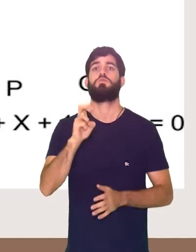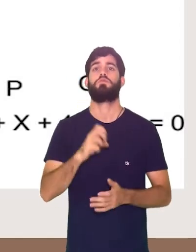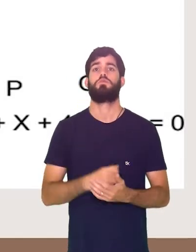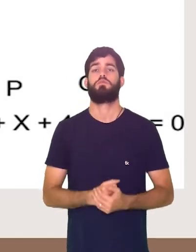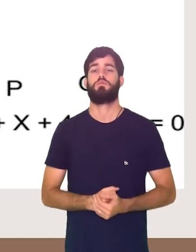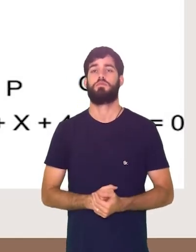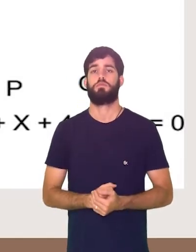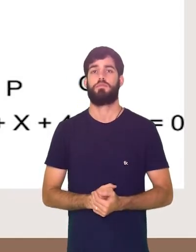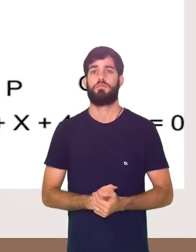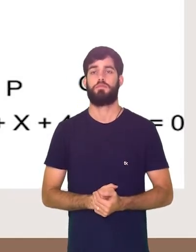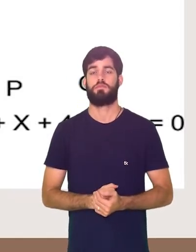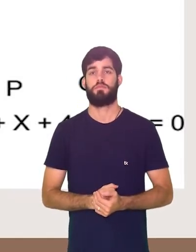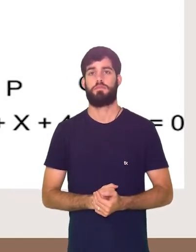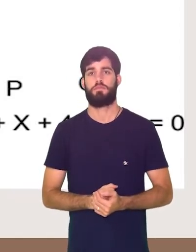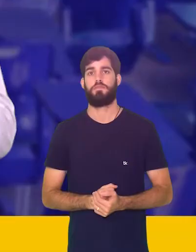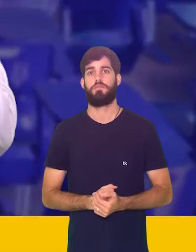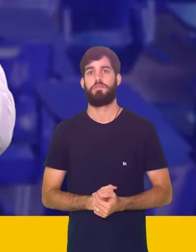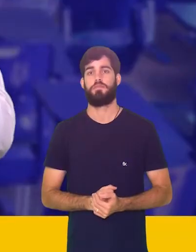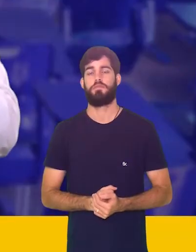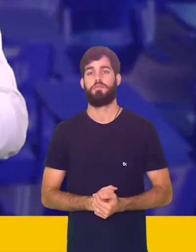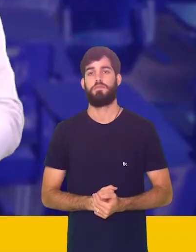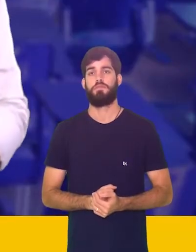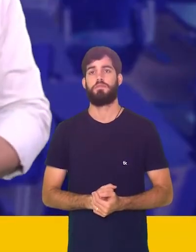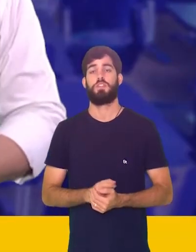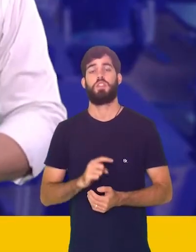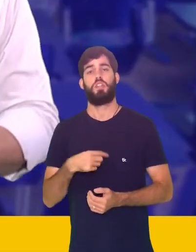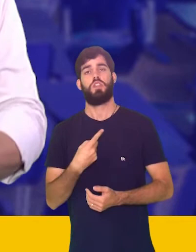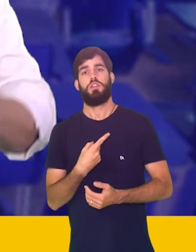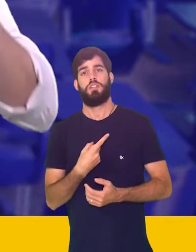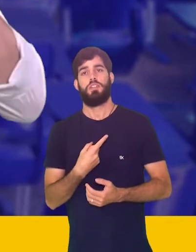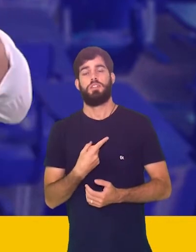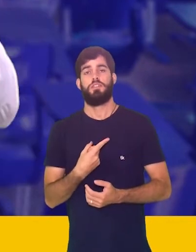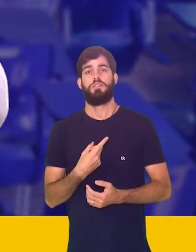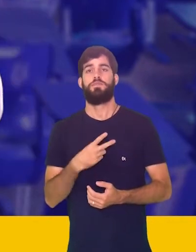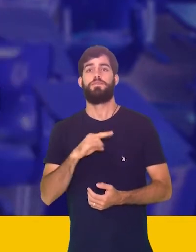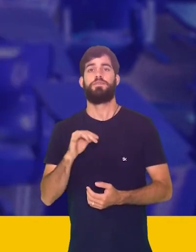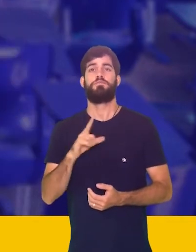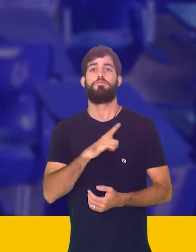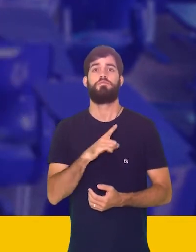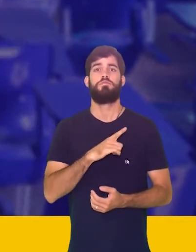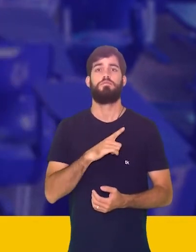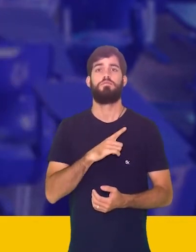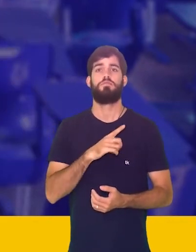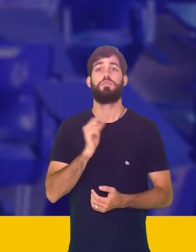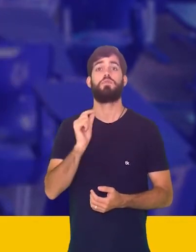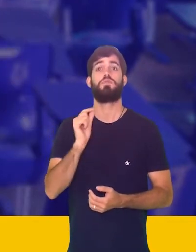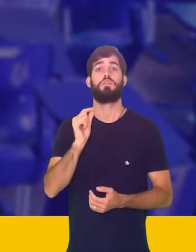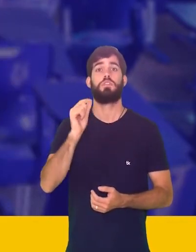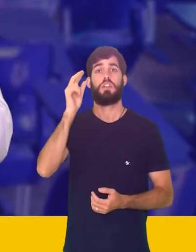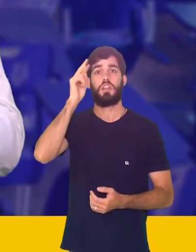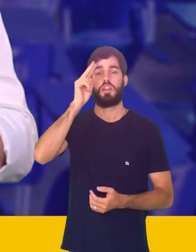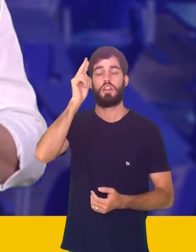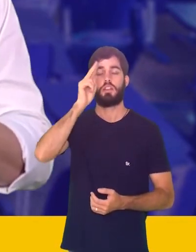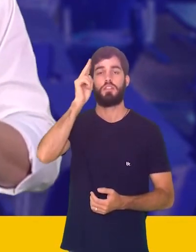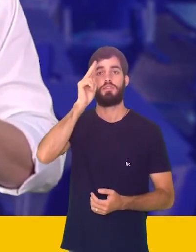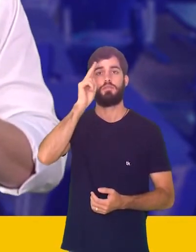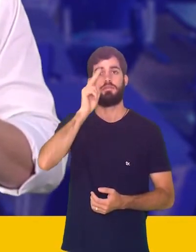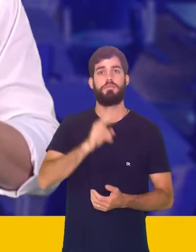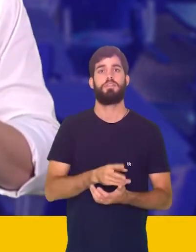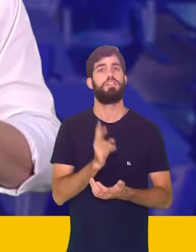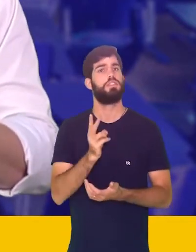NOx do fósforo é 5. Então, a gente vai ter que lembrar de multiplicar o